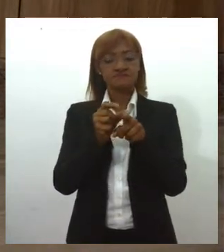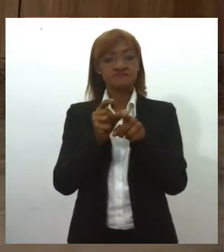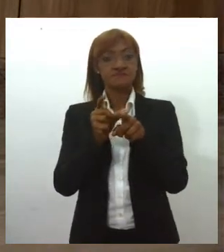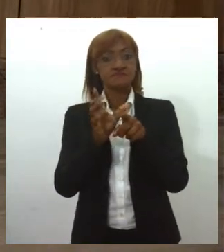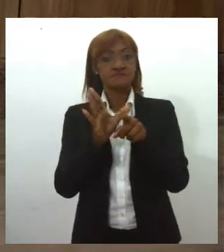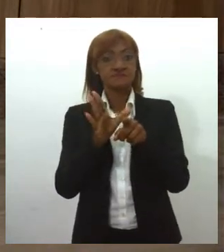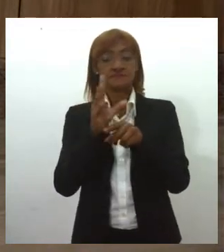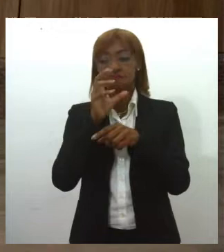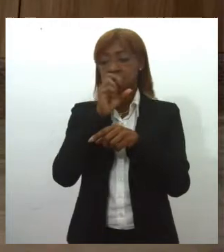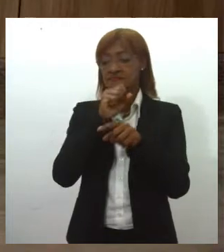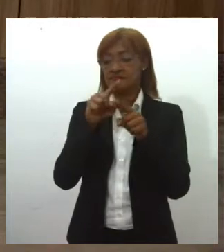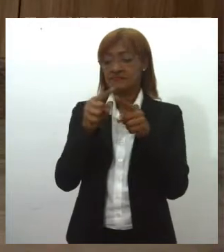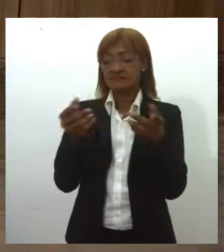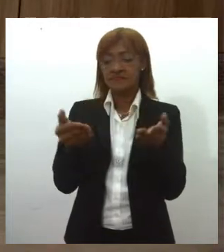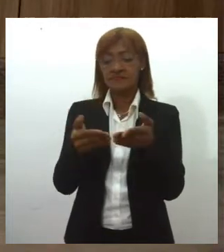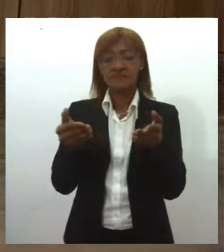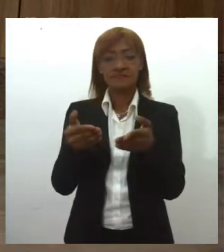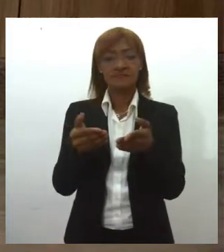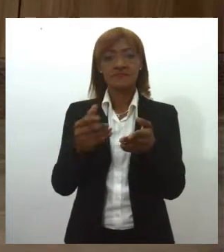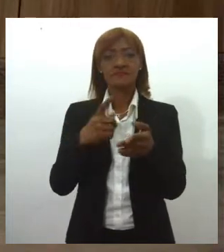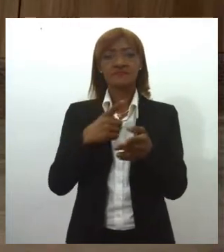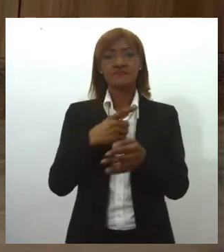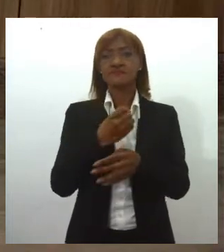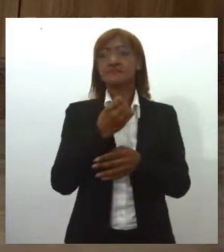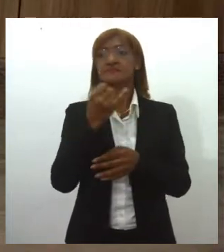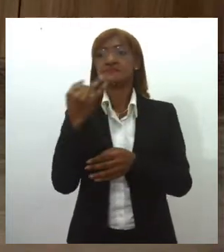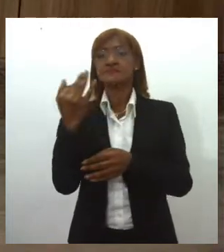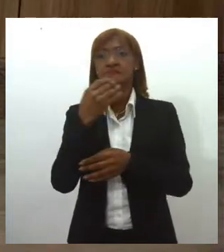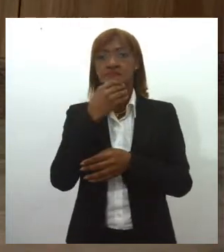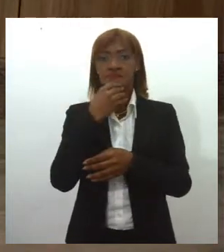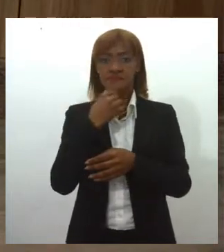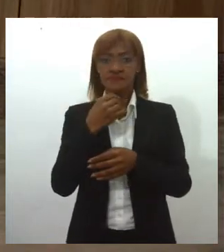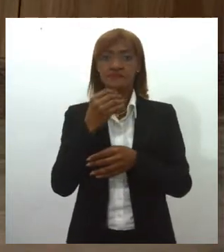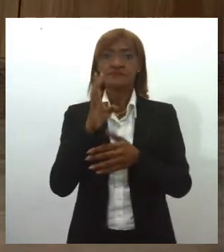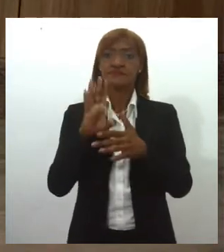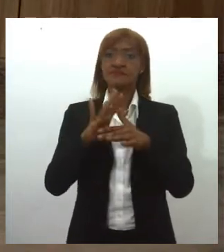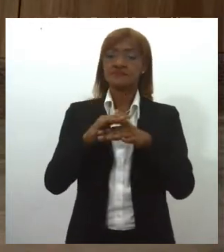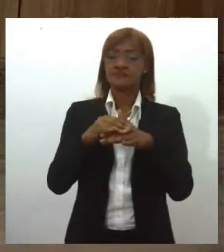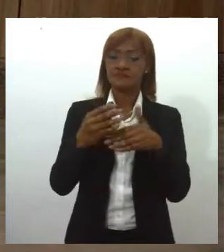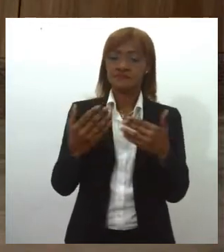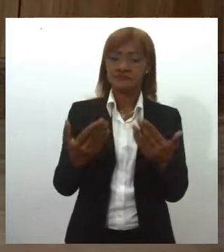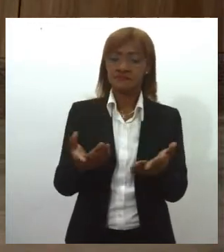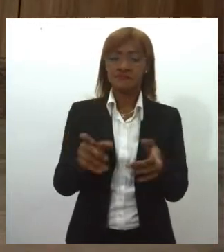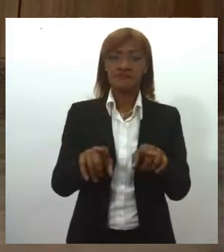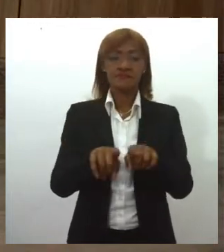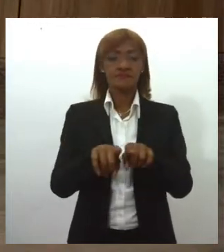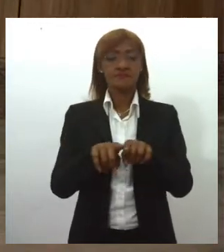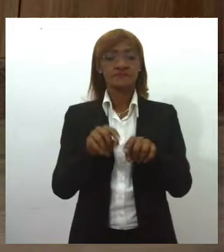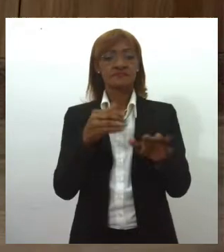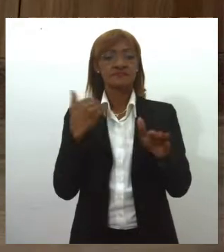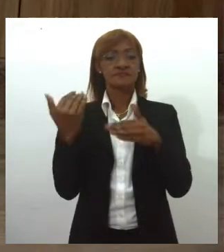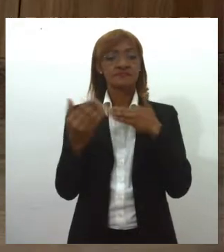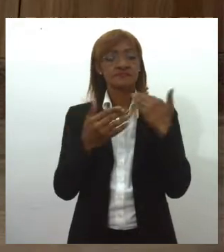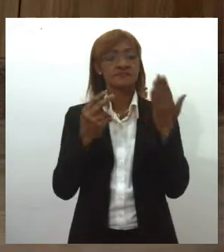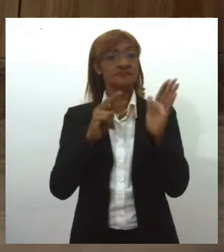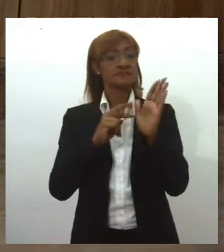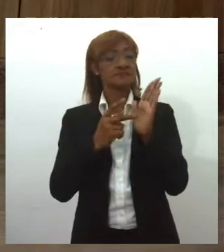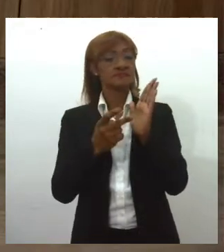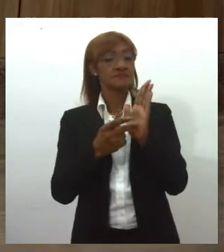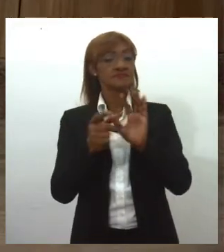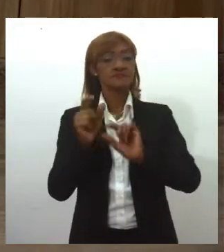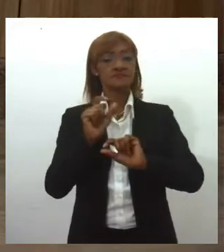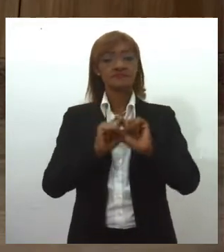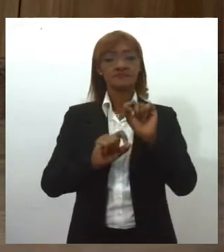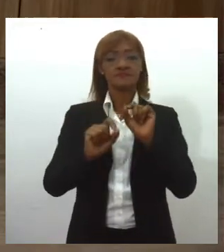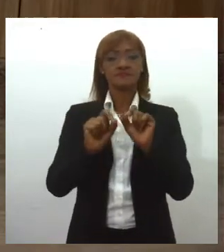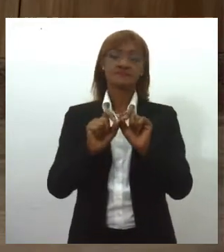um número enorme de homens acometidos por esse problema e com muitas mortes. Significa dizer que o fato